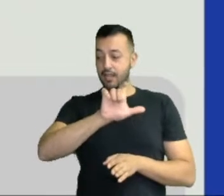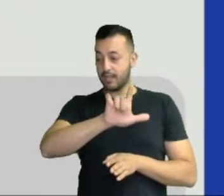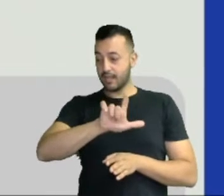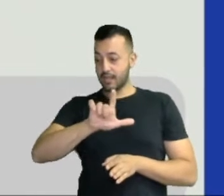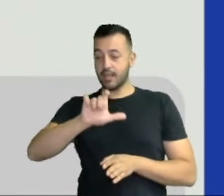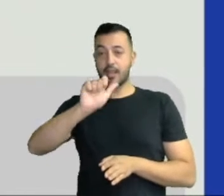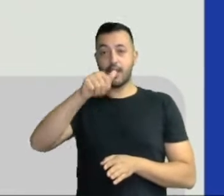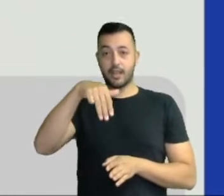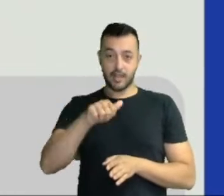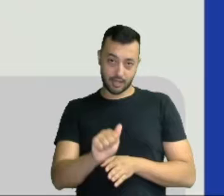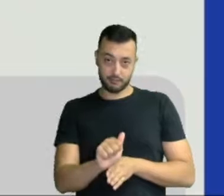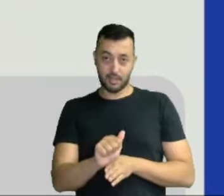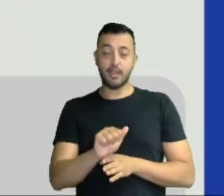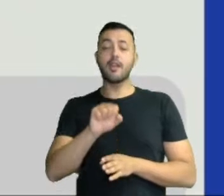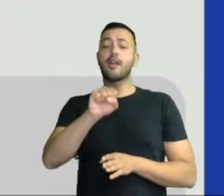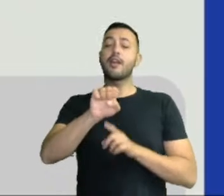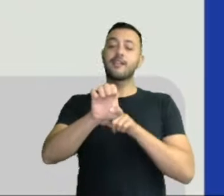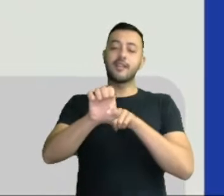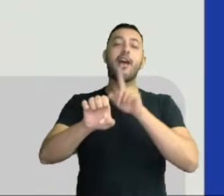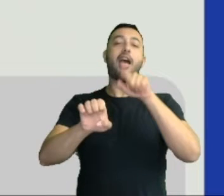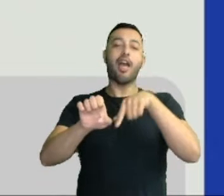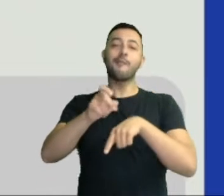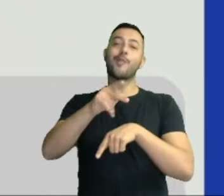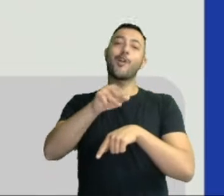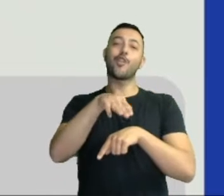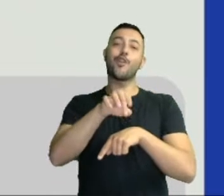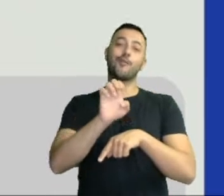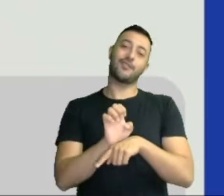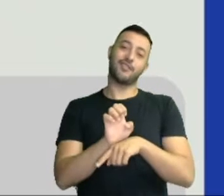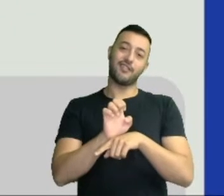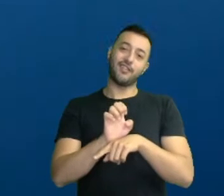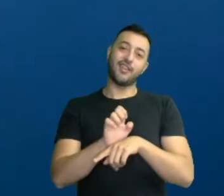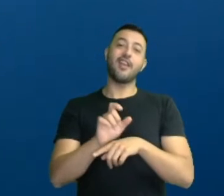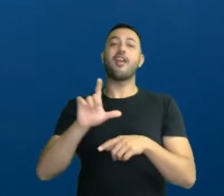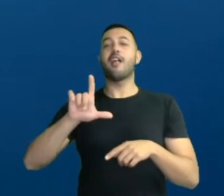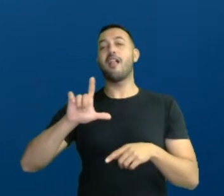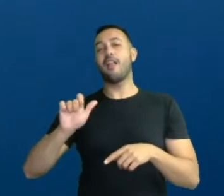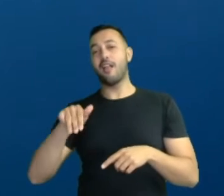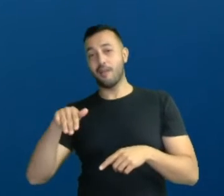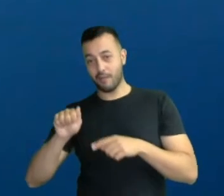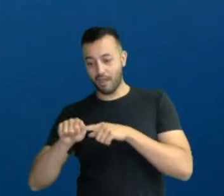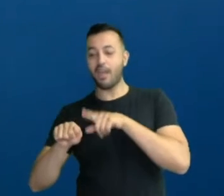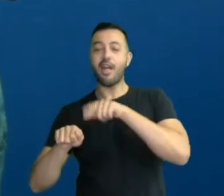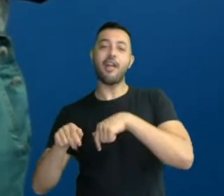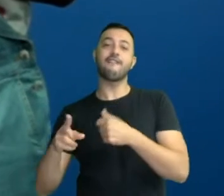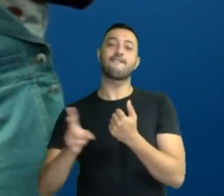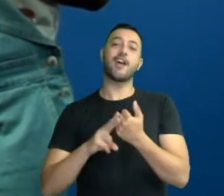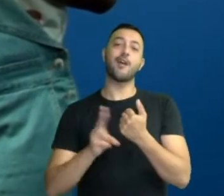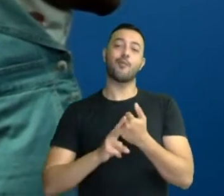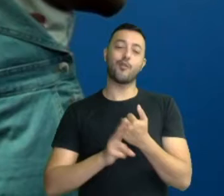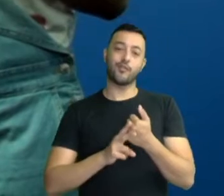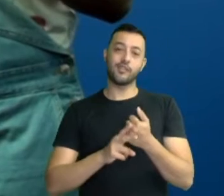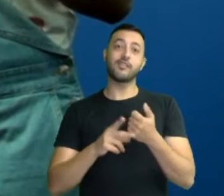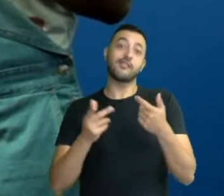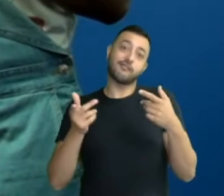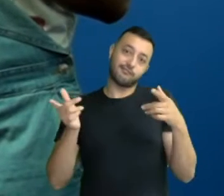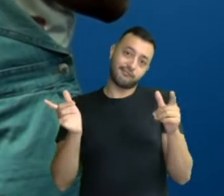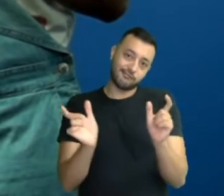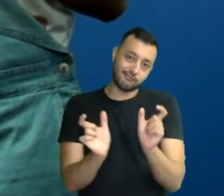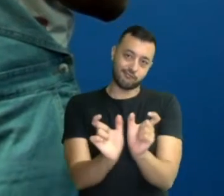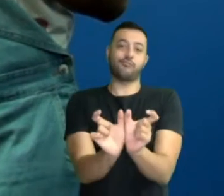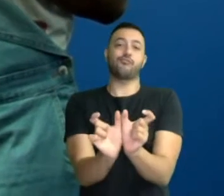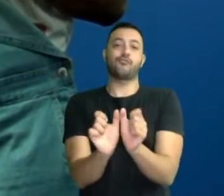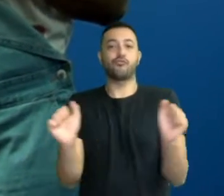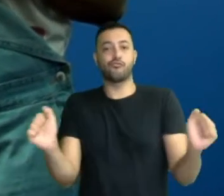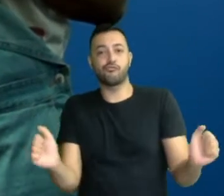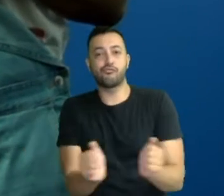se é o pronome pessoal átono e llama é o verbo. E por eles participarem da mesma estrutura, por eles serem